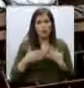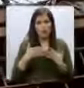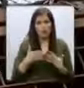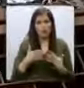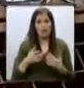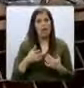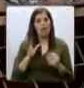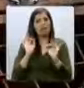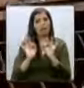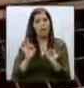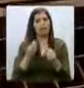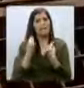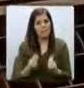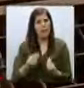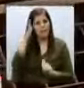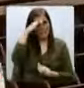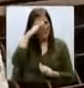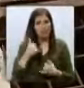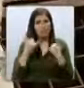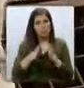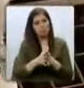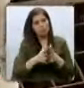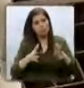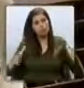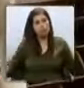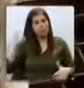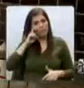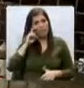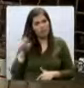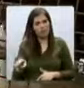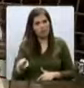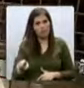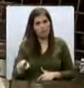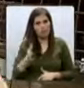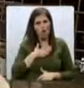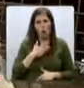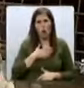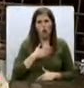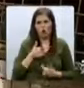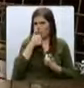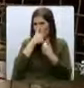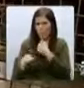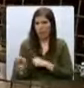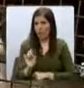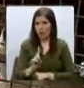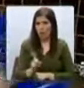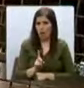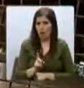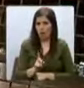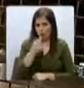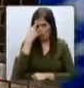animais e depois conforme vai crescendo vaios defendendo não gosta do inimigo comprender